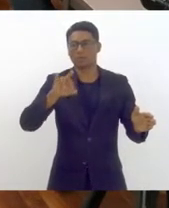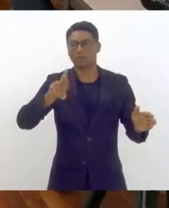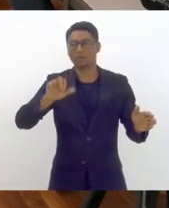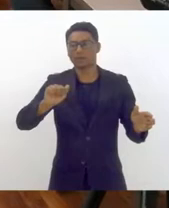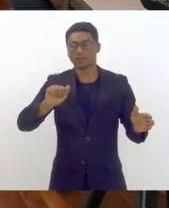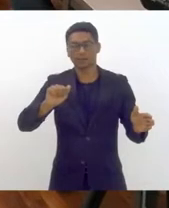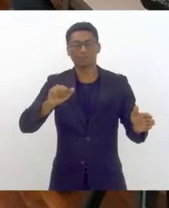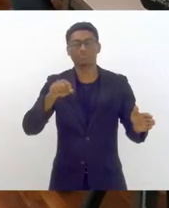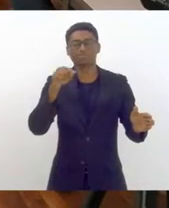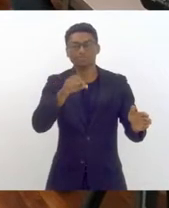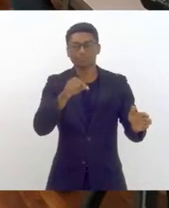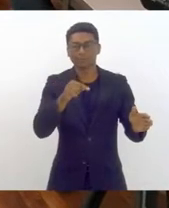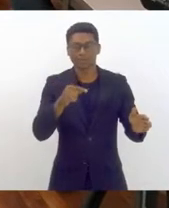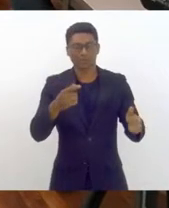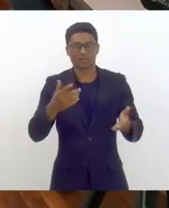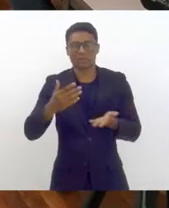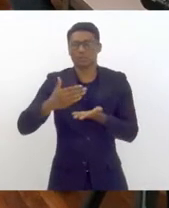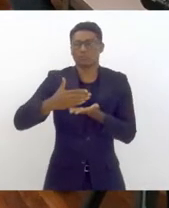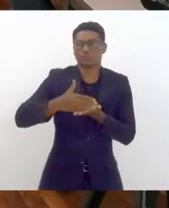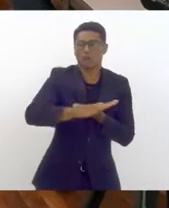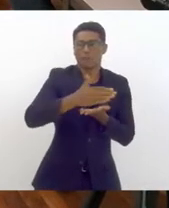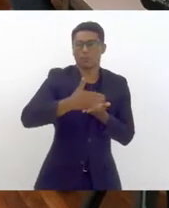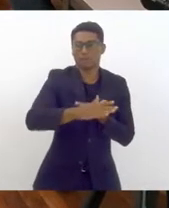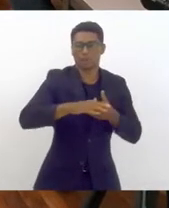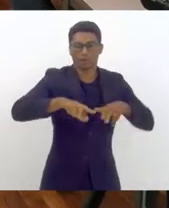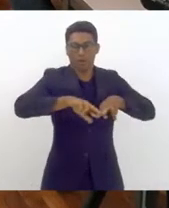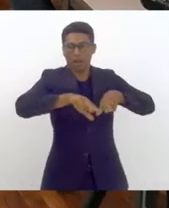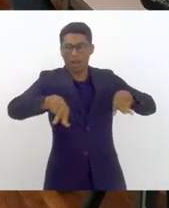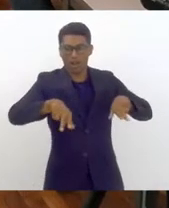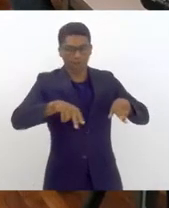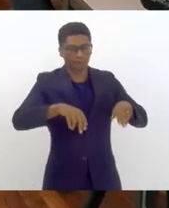merenda escolar. Autoria do projeto,